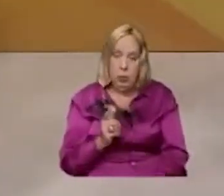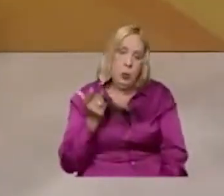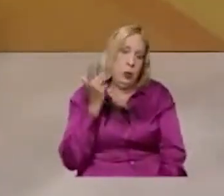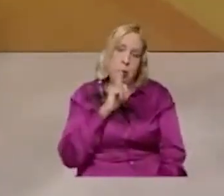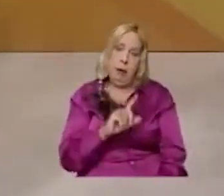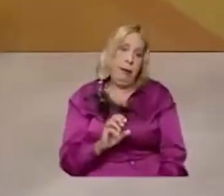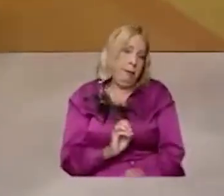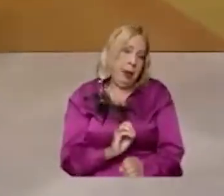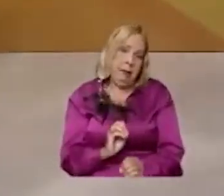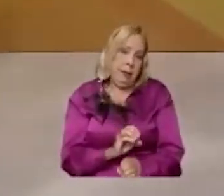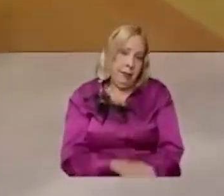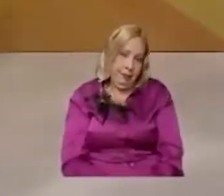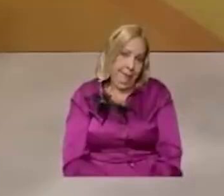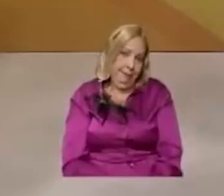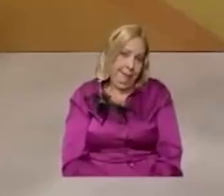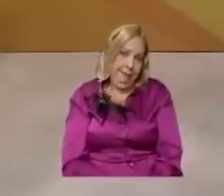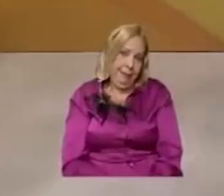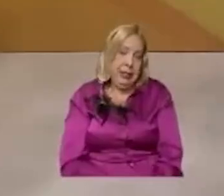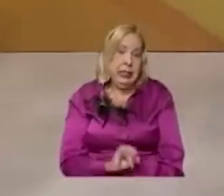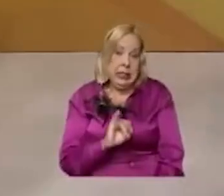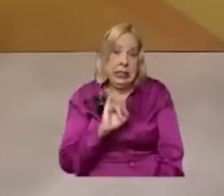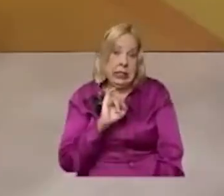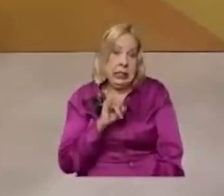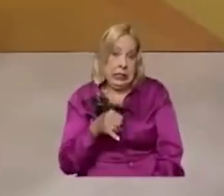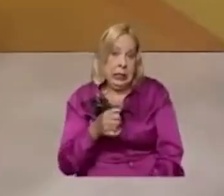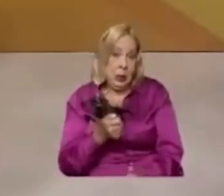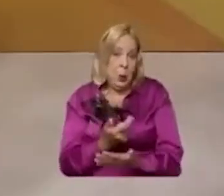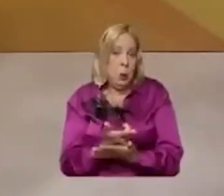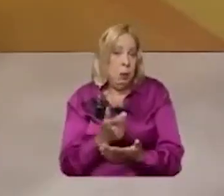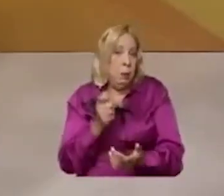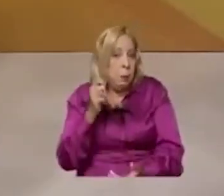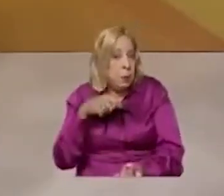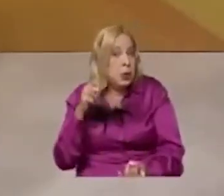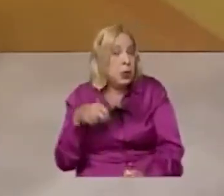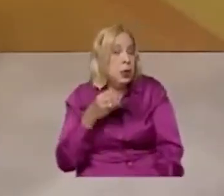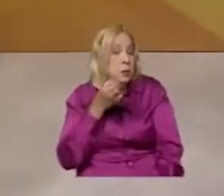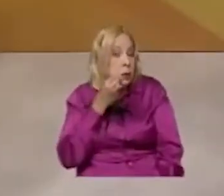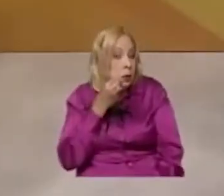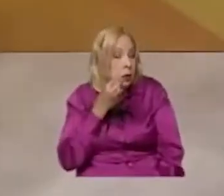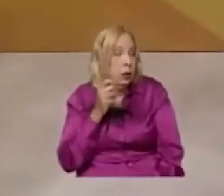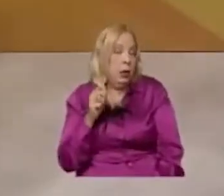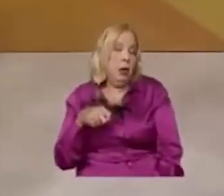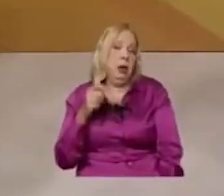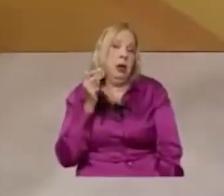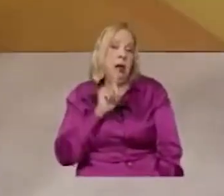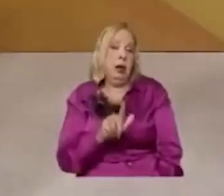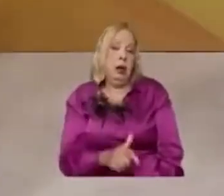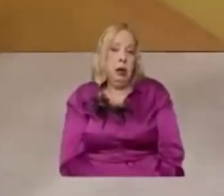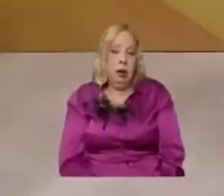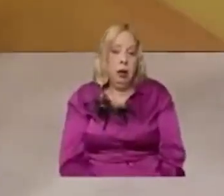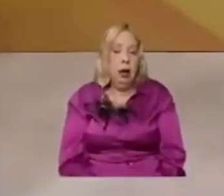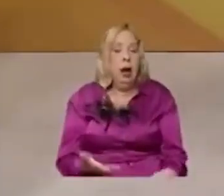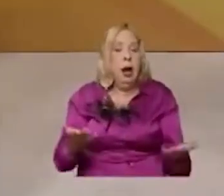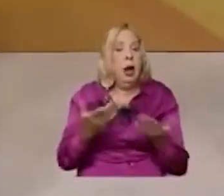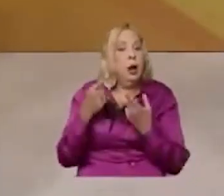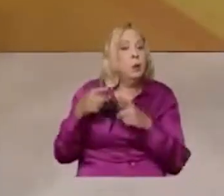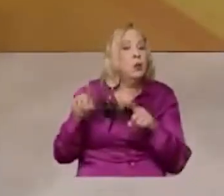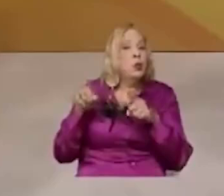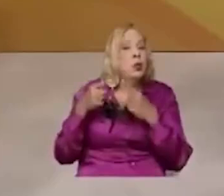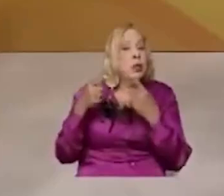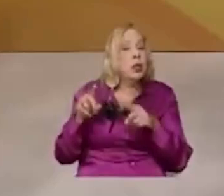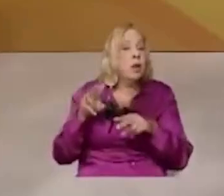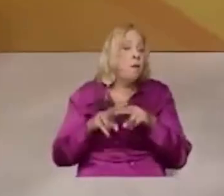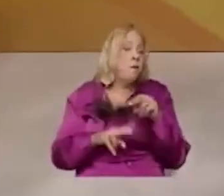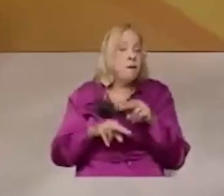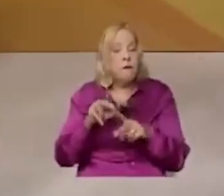ele tem razão. Vamos agora seguindo a Raia Caju Cap, porque aqui ó, o forró não para. Ei! E o dinheiro ei,